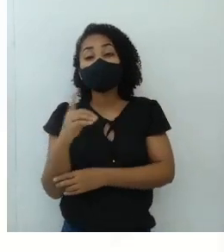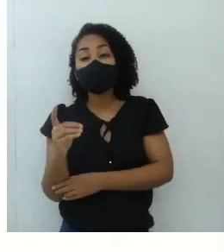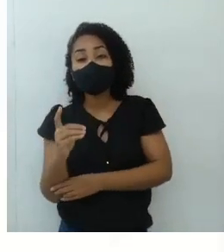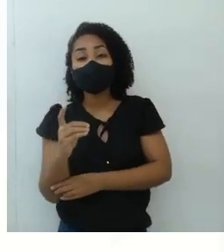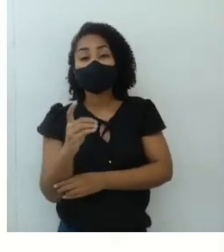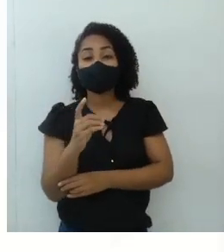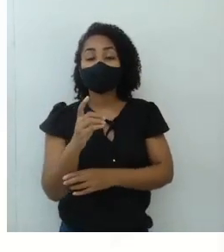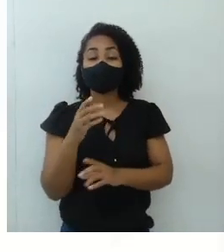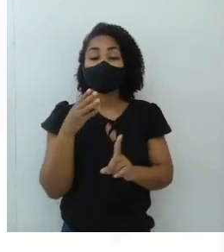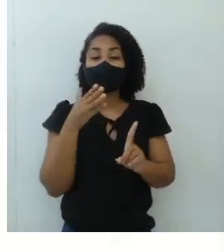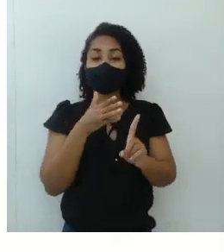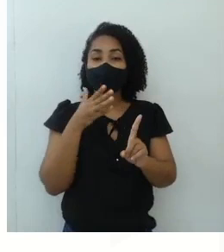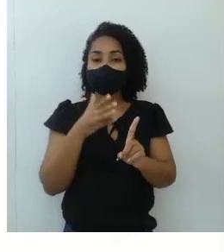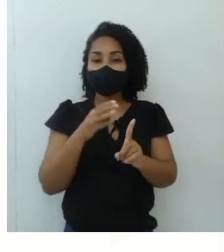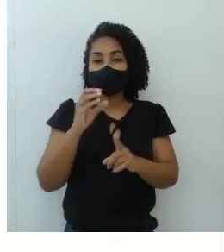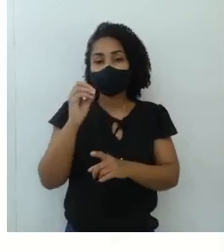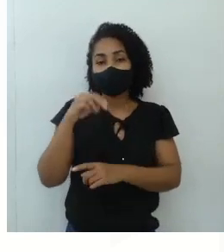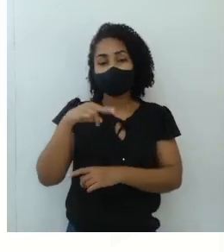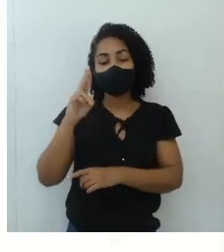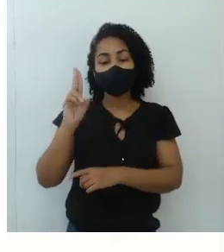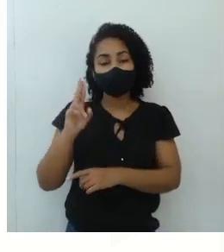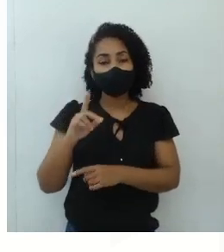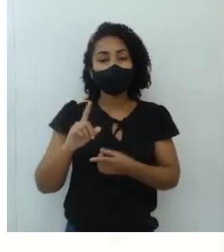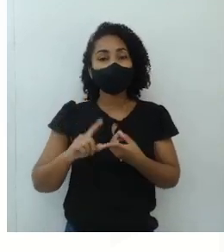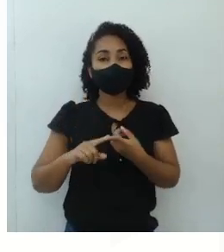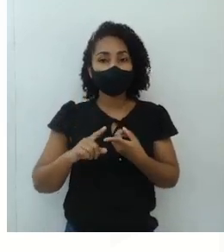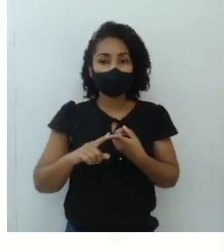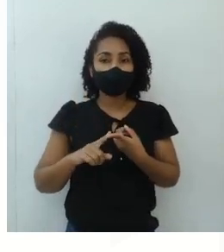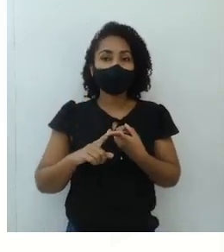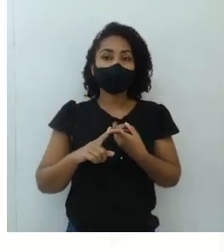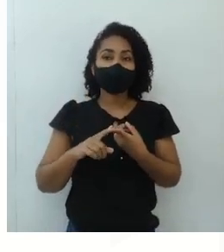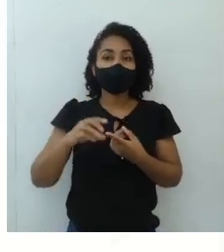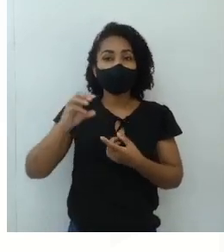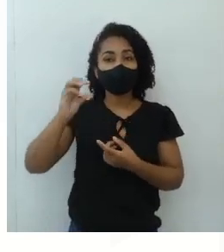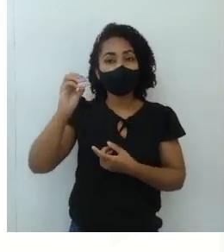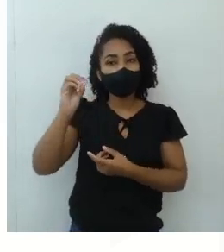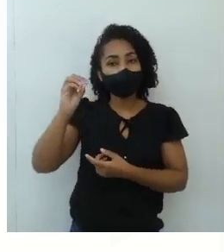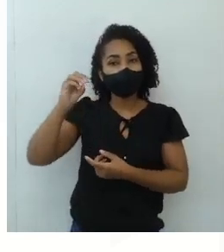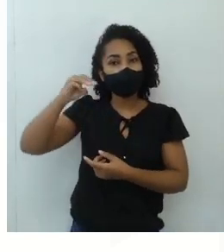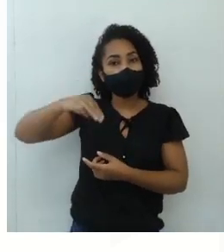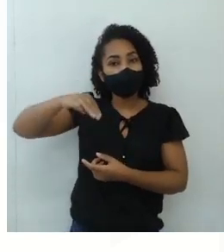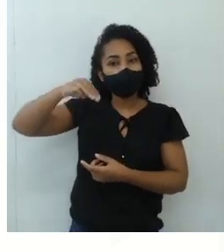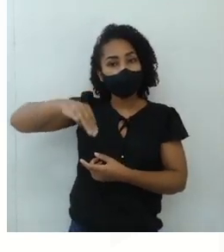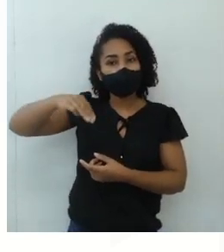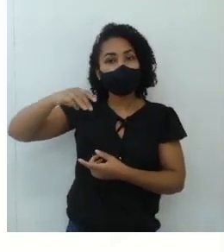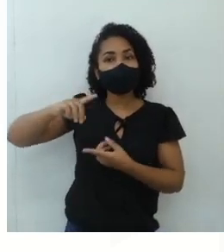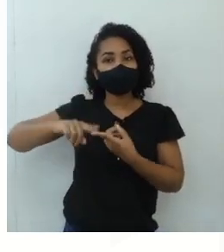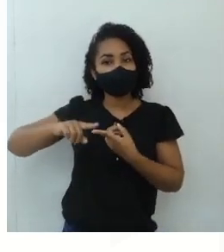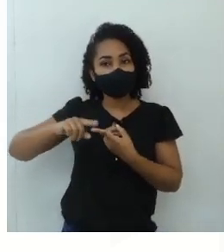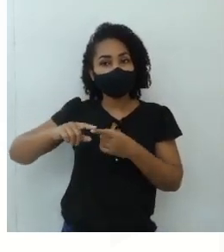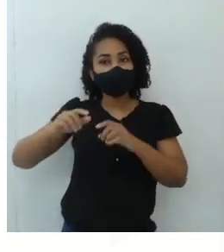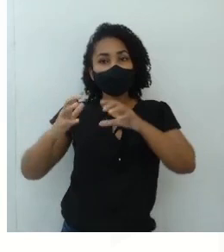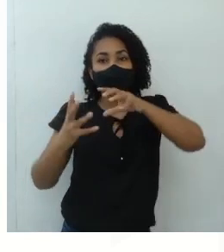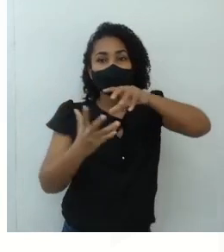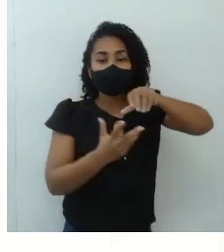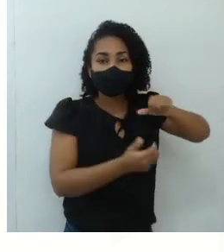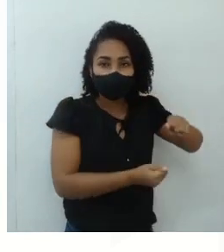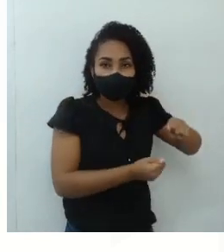das Nações Unidas, que é a Organização Meteorológica Mundial, ou